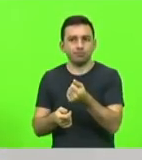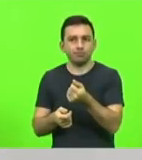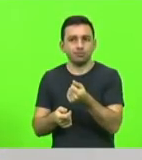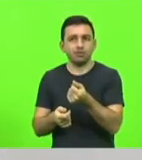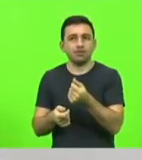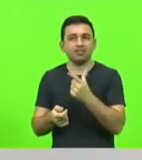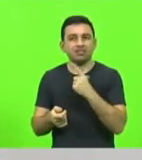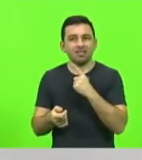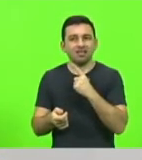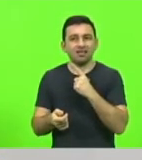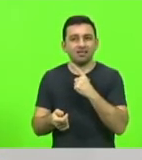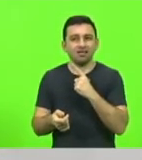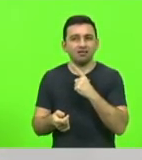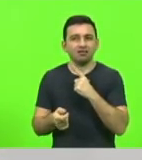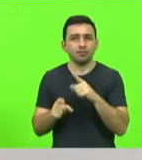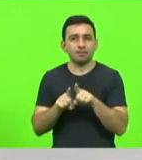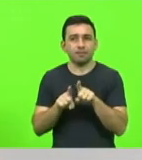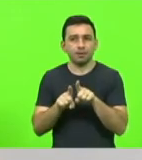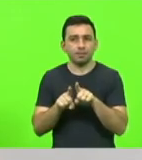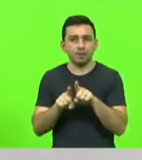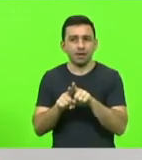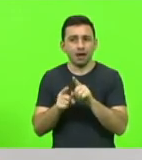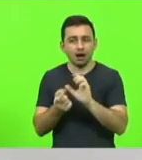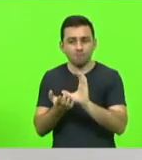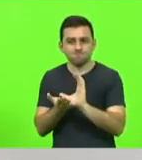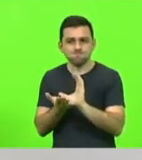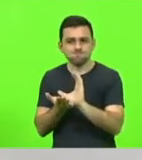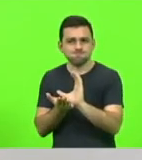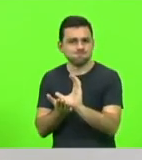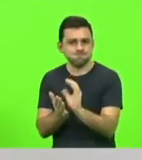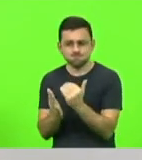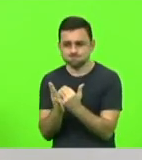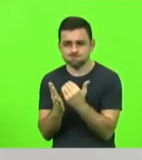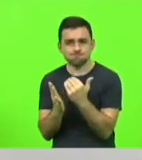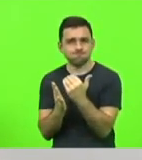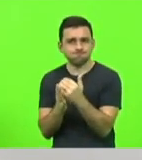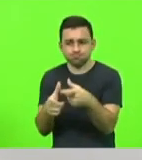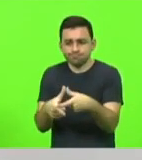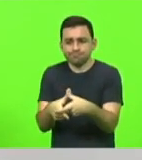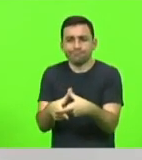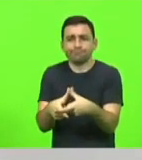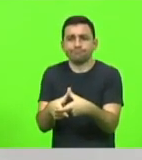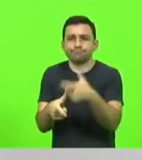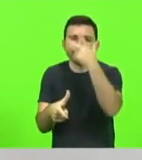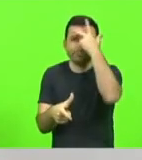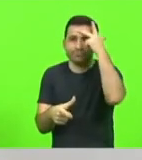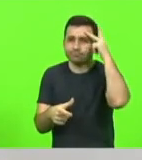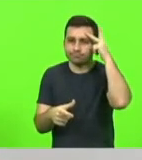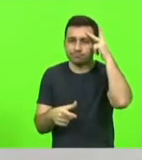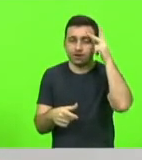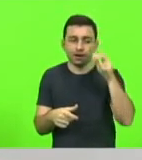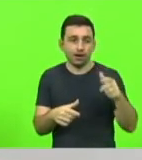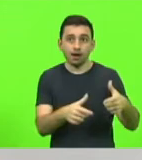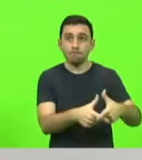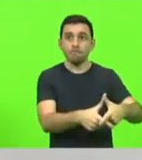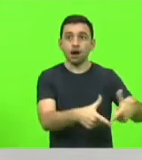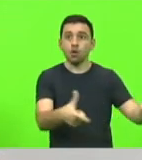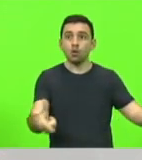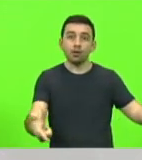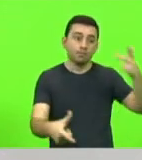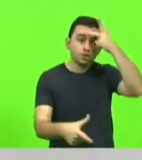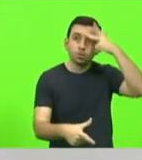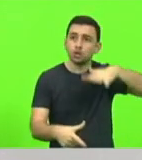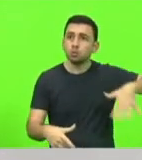concentração de recursos num percentual pequeno da população, e um grande número da